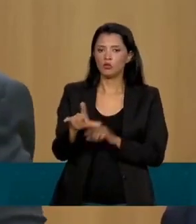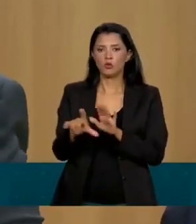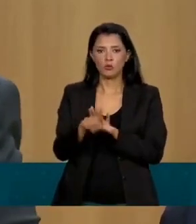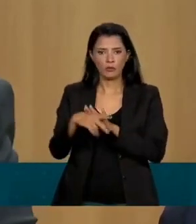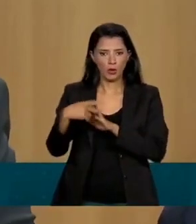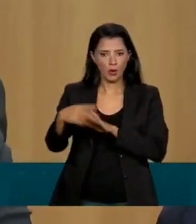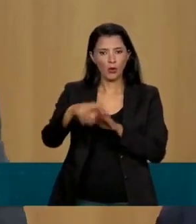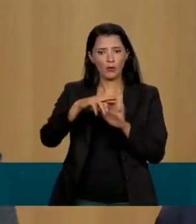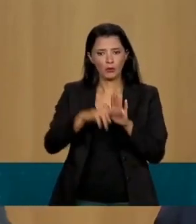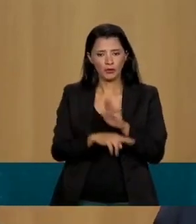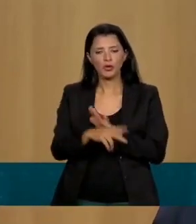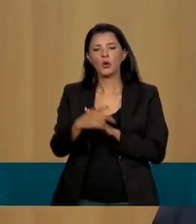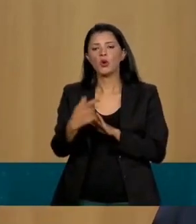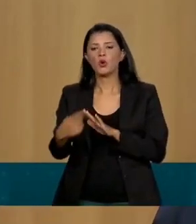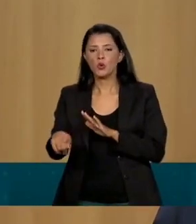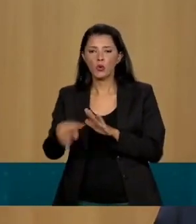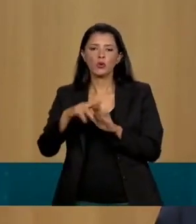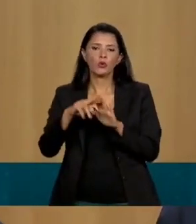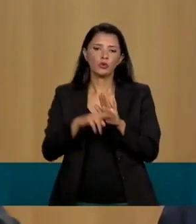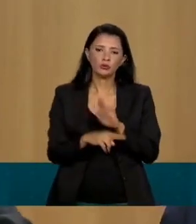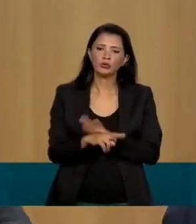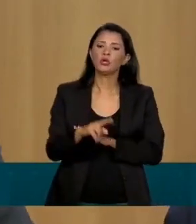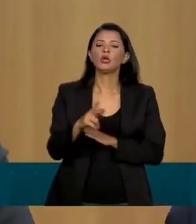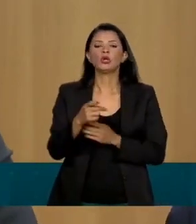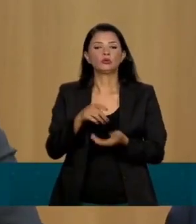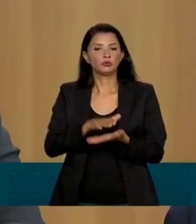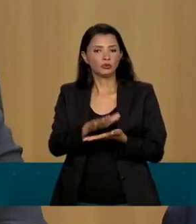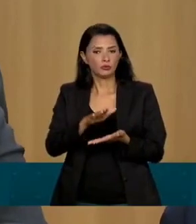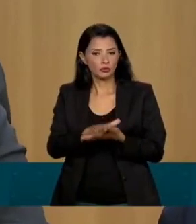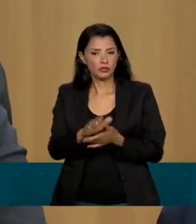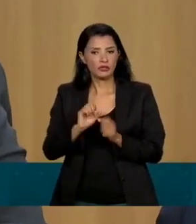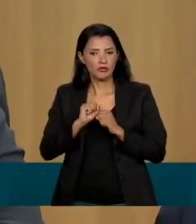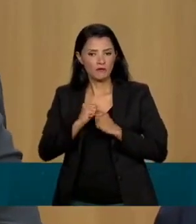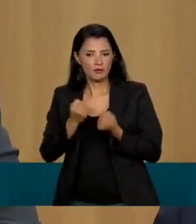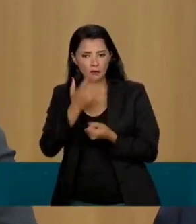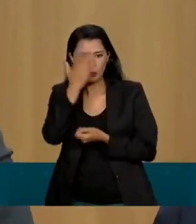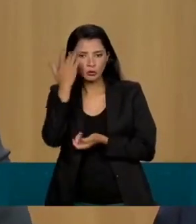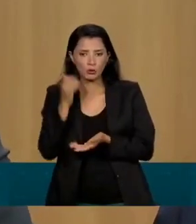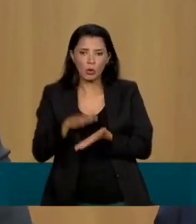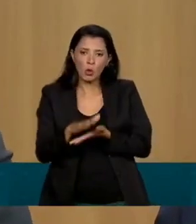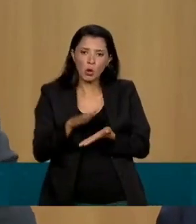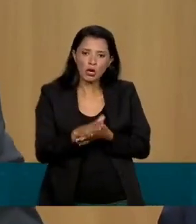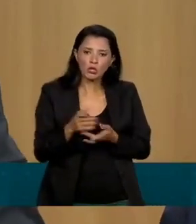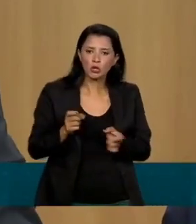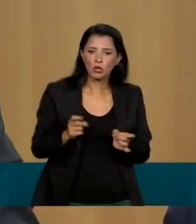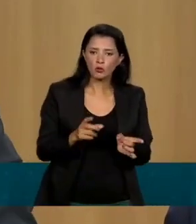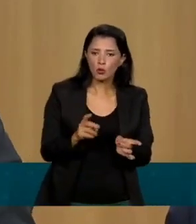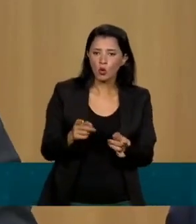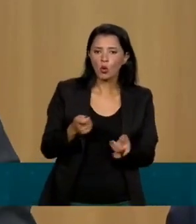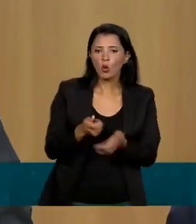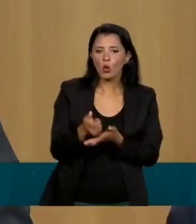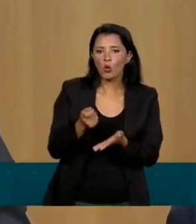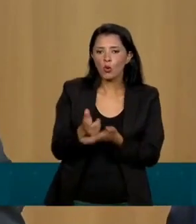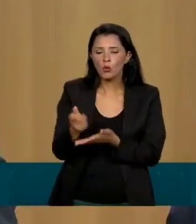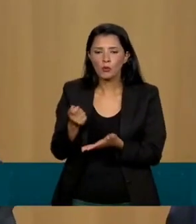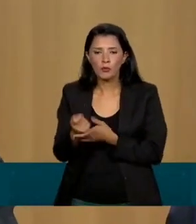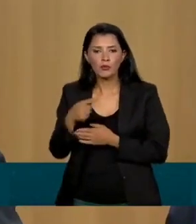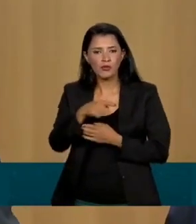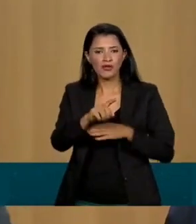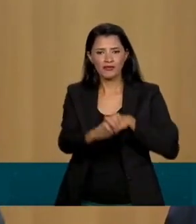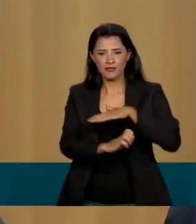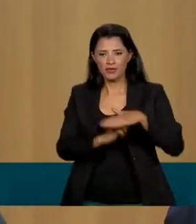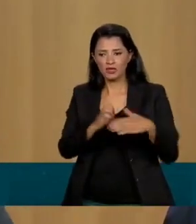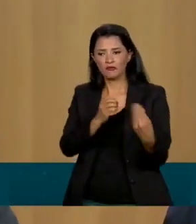o Código de Defesa do Consumidor, porque nós consideramos que essas empresas são fornecedoras de